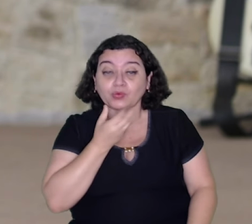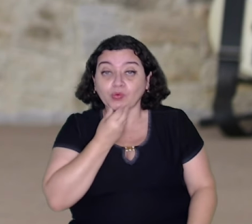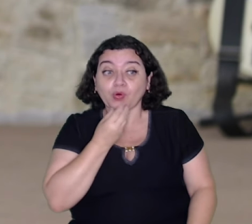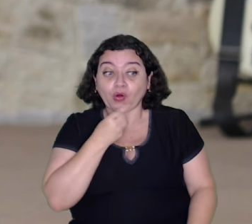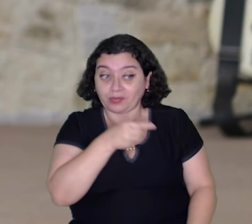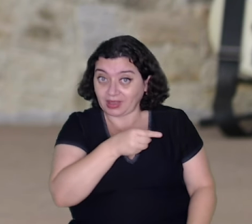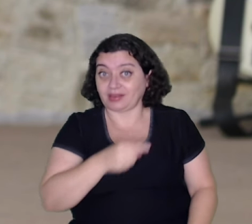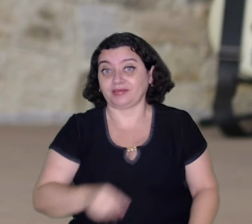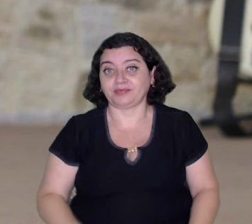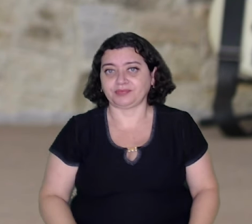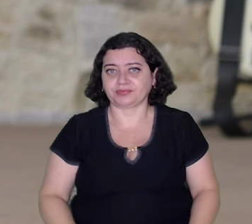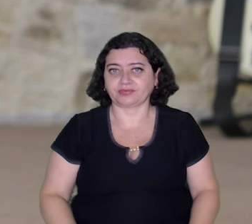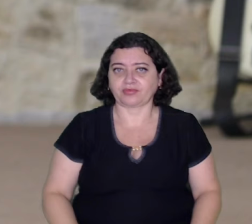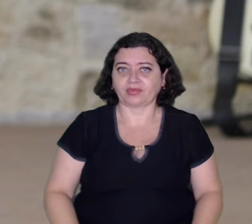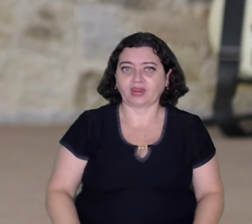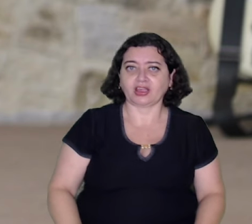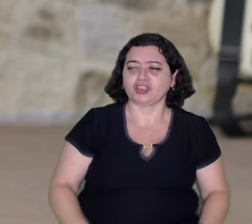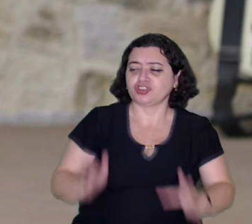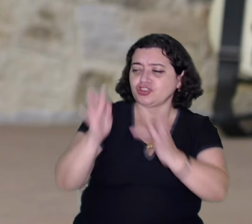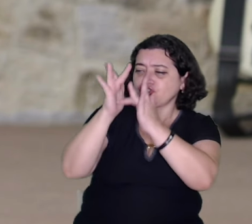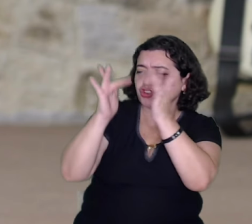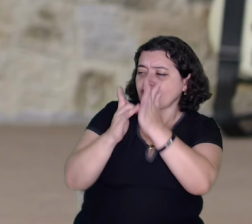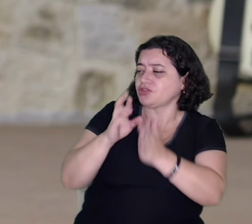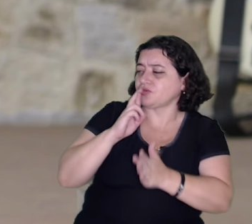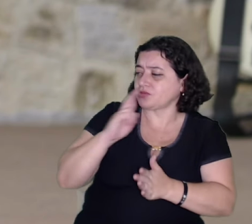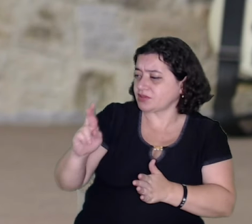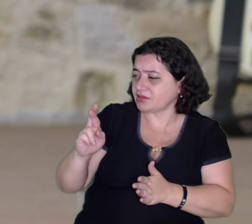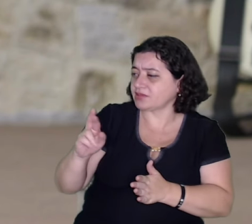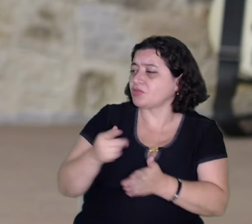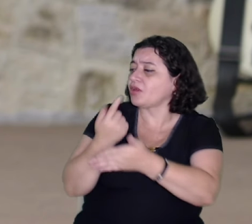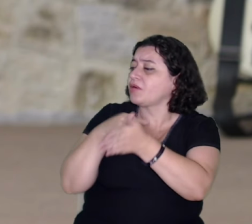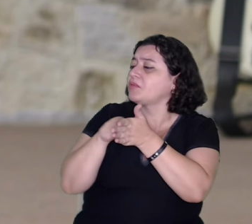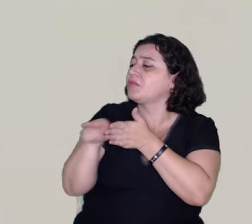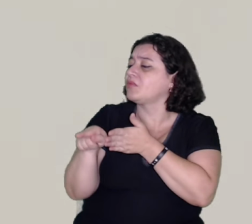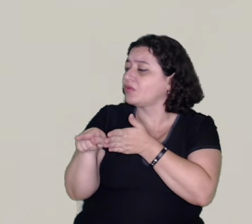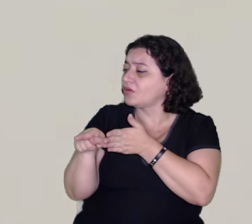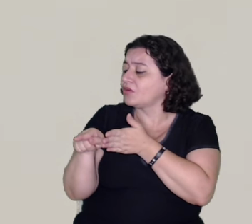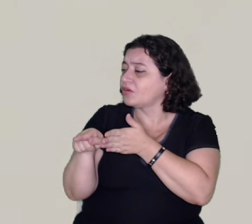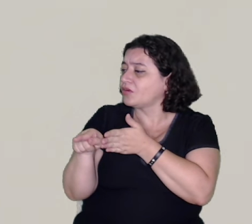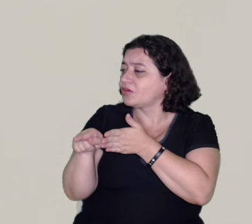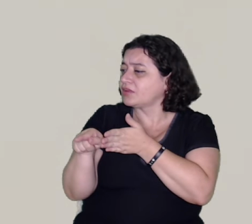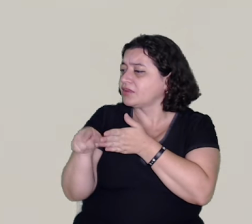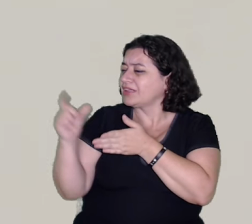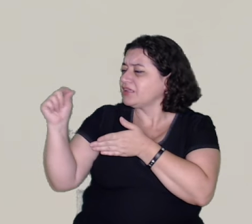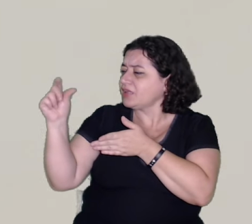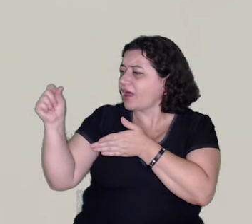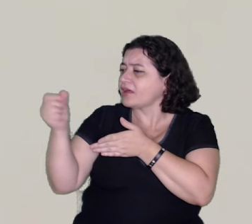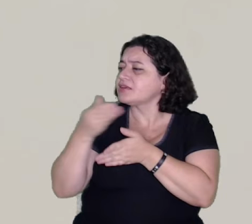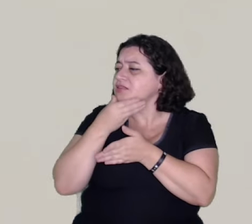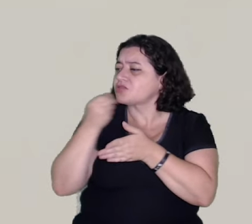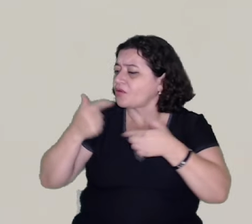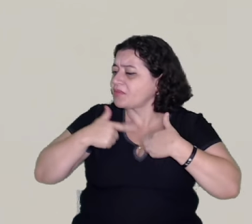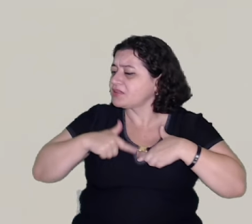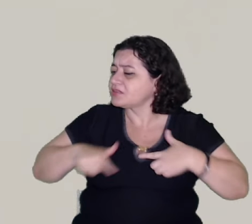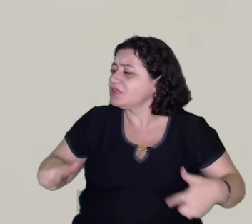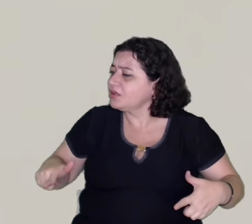E respondeu Jesus e disse: Não foram 10 os